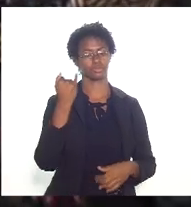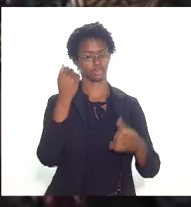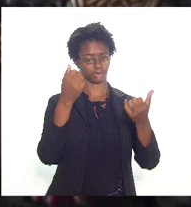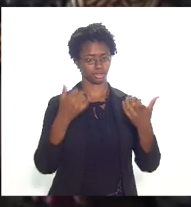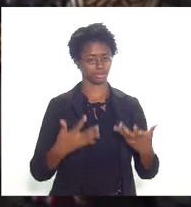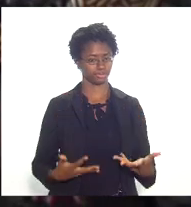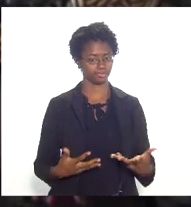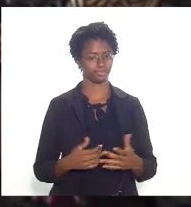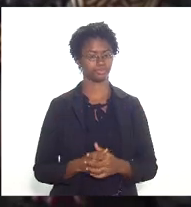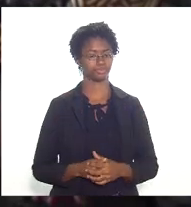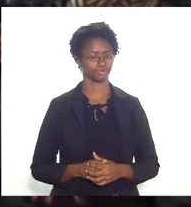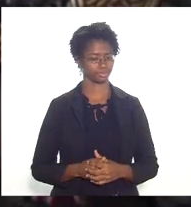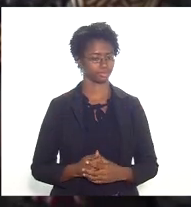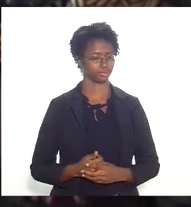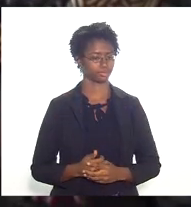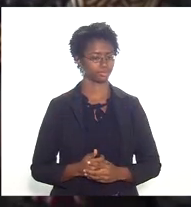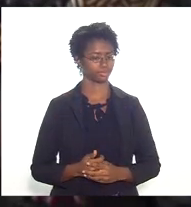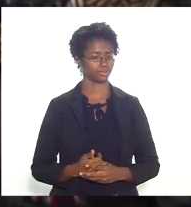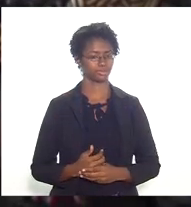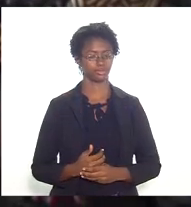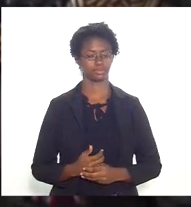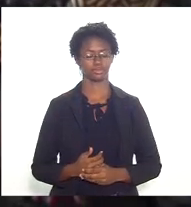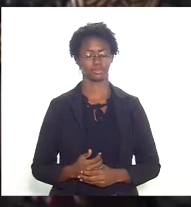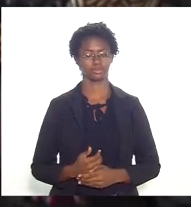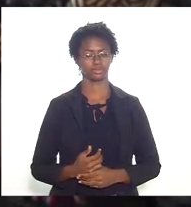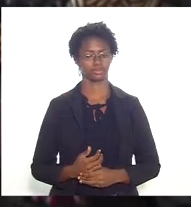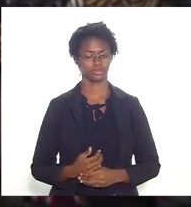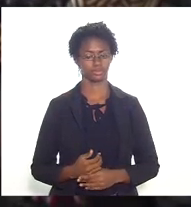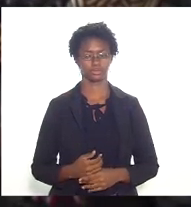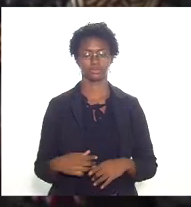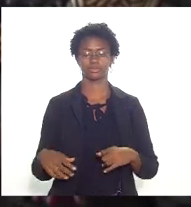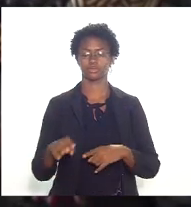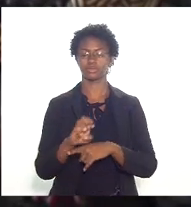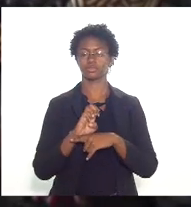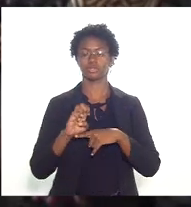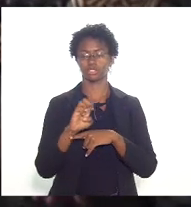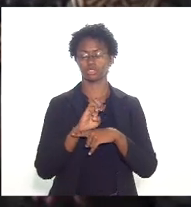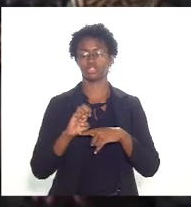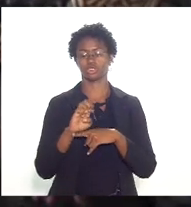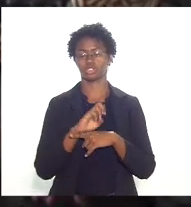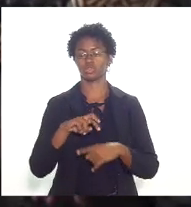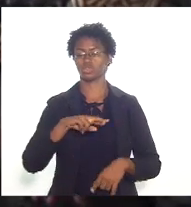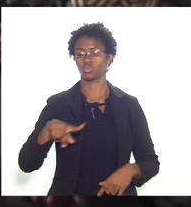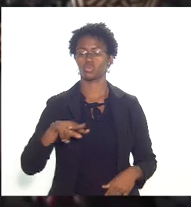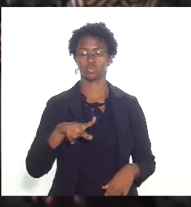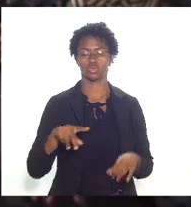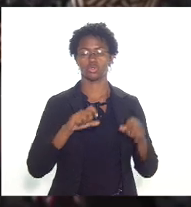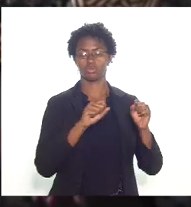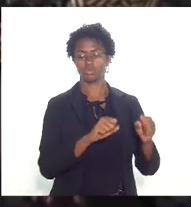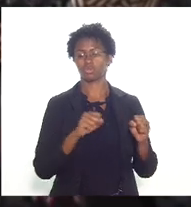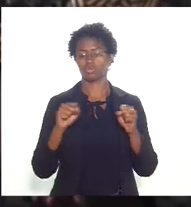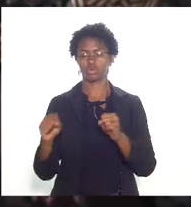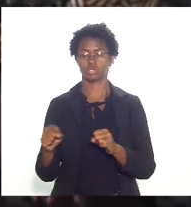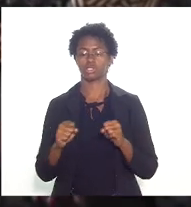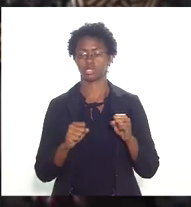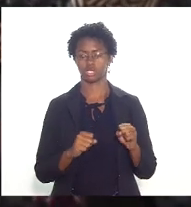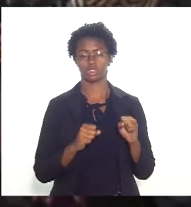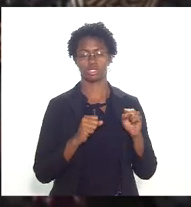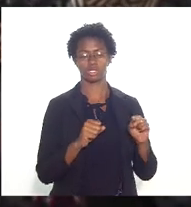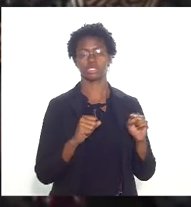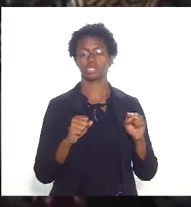tinham mais uma vez eu disse isso no colégio livre o estado ele não é poder concedente